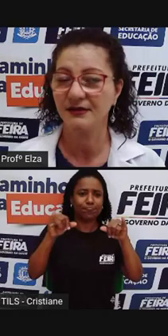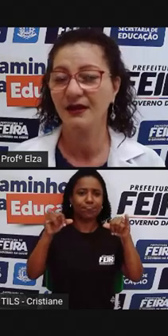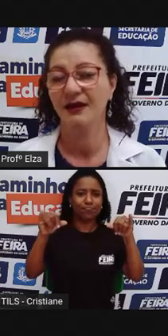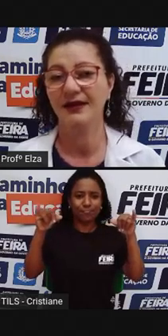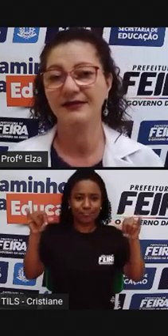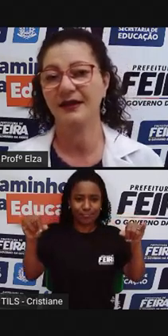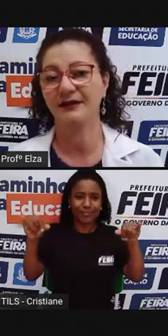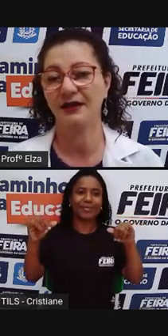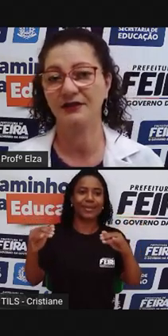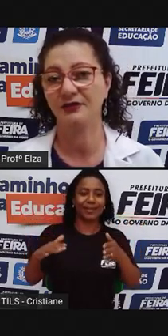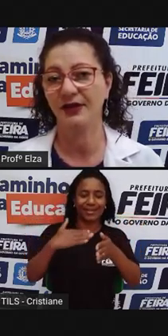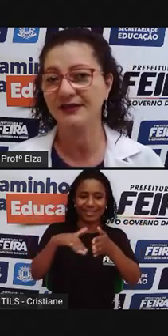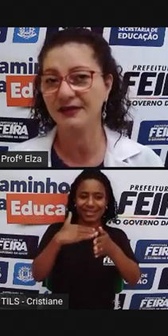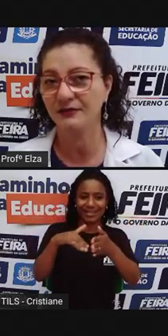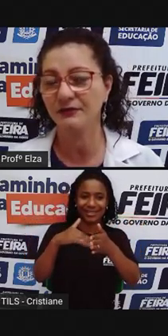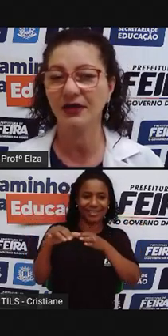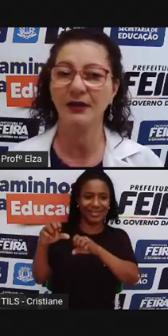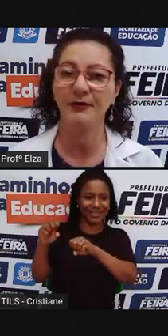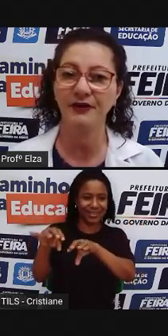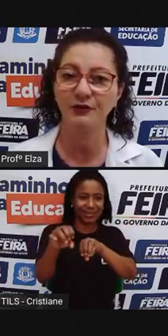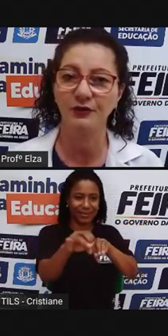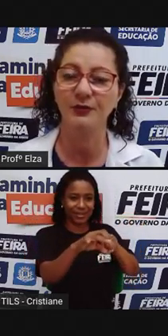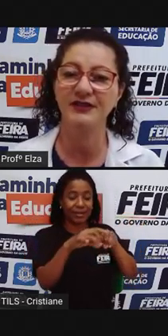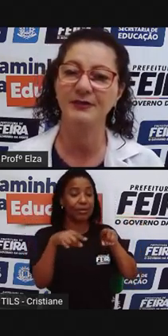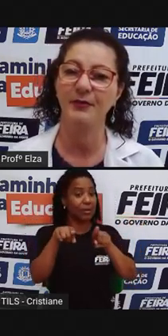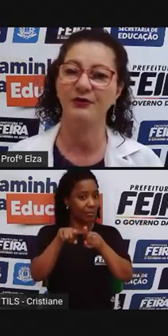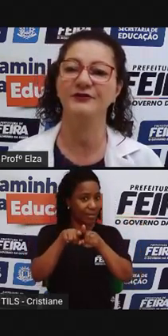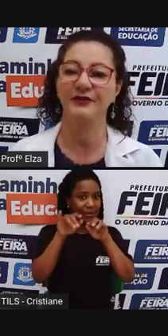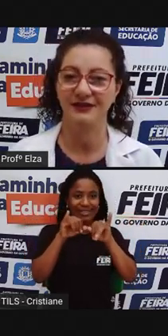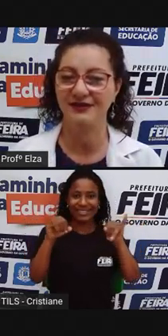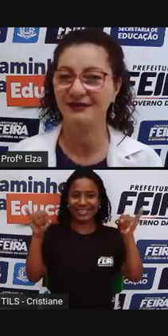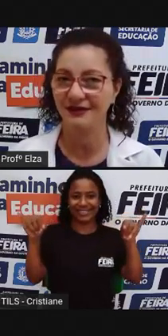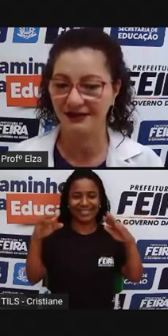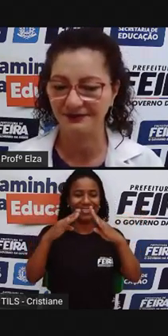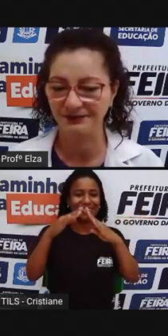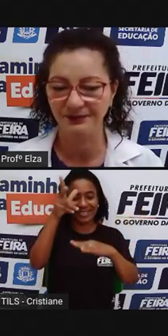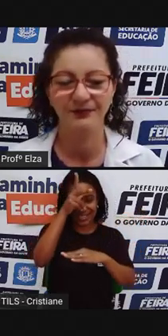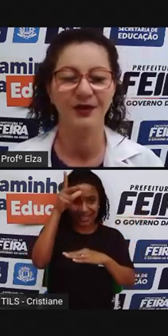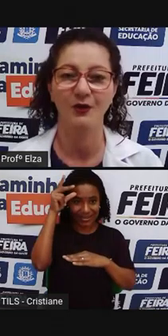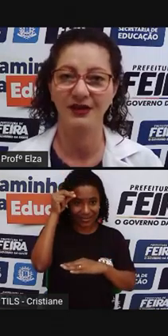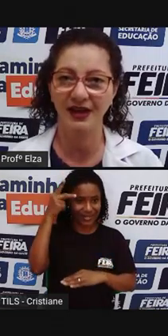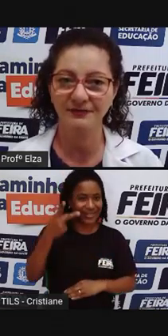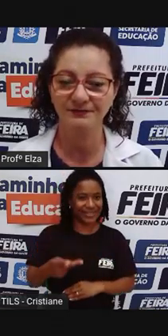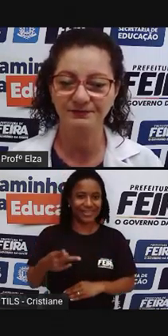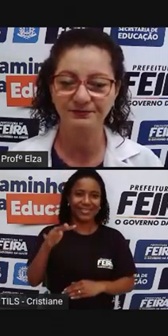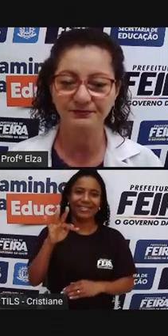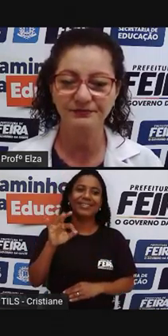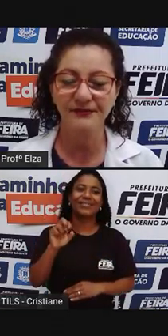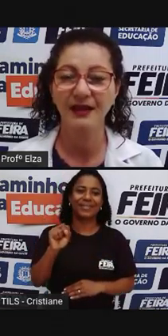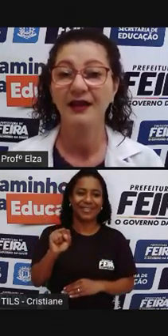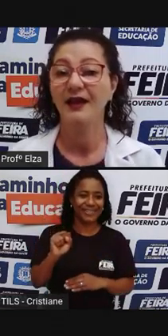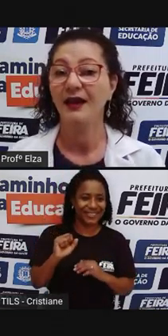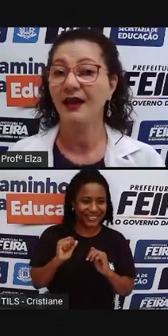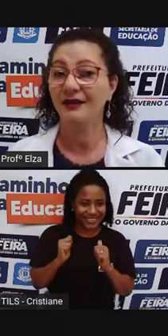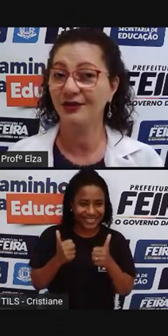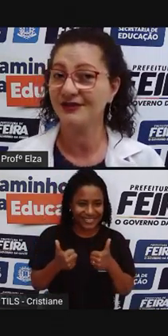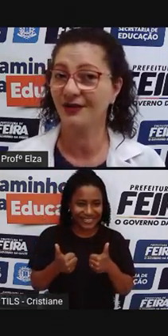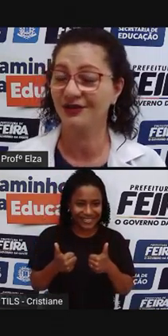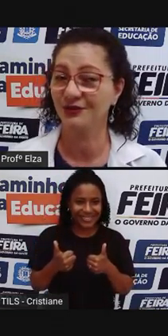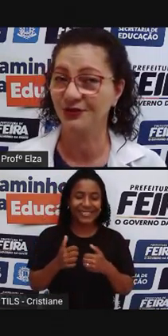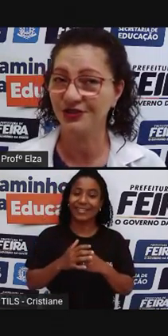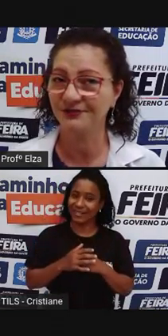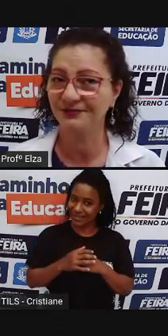logomarcas da Secretaria de Educação e da Prefeitura Municipal de Feira de Santana. Ok? E a